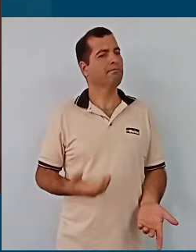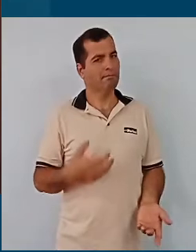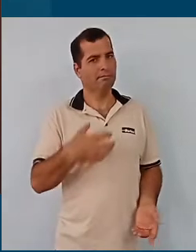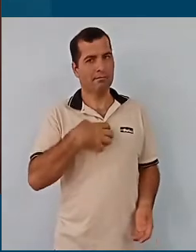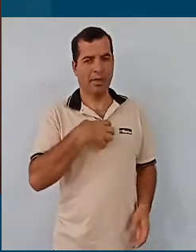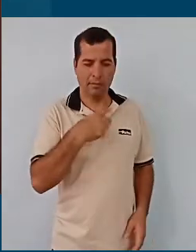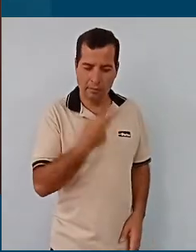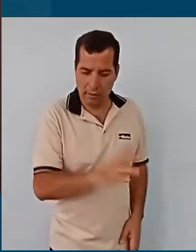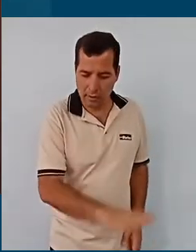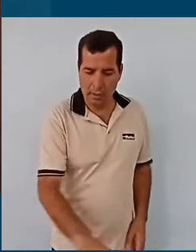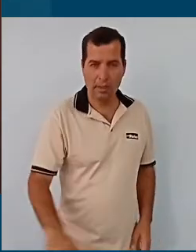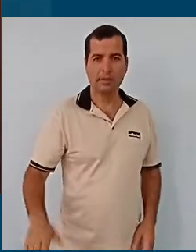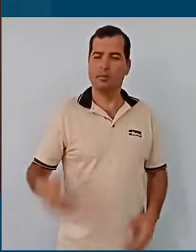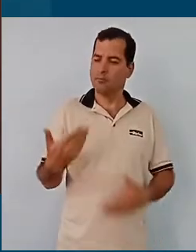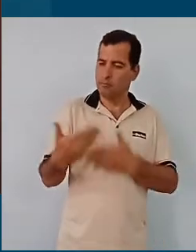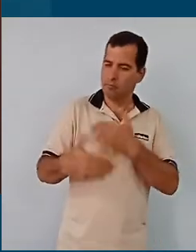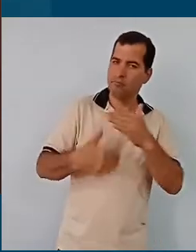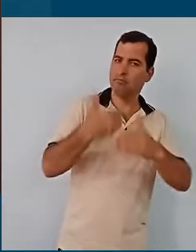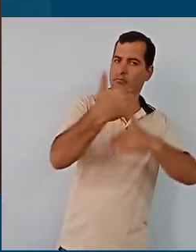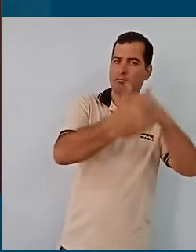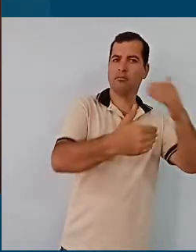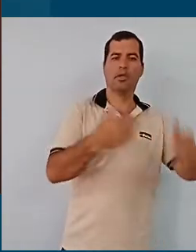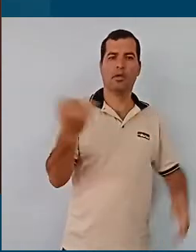é importante que a gente tenha